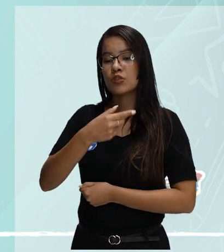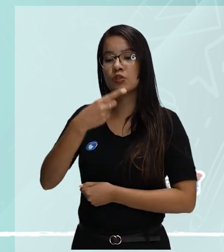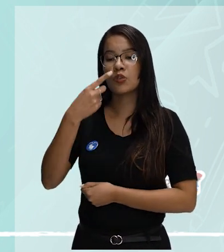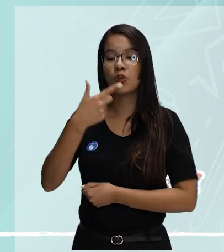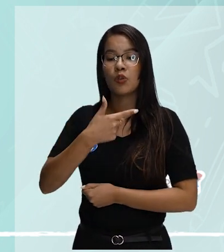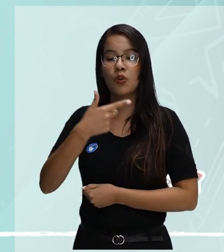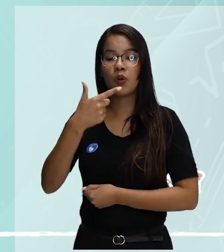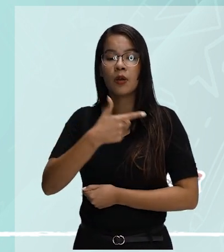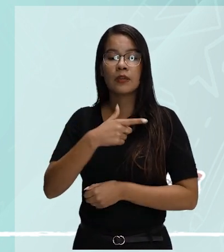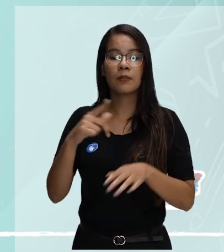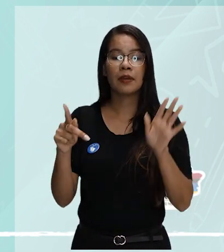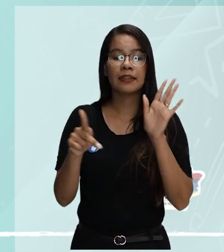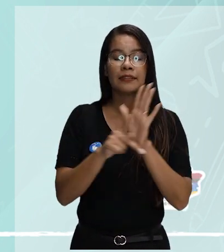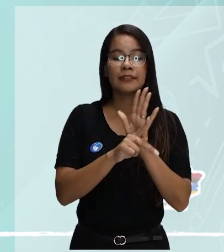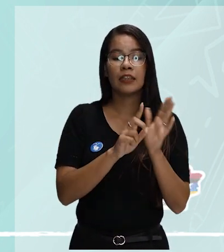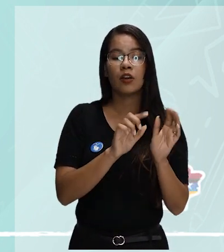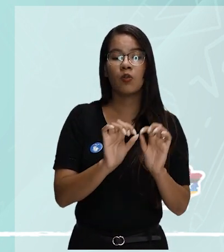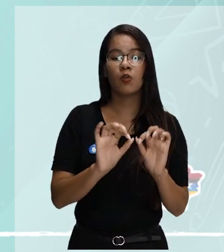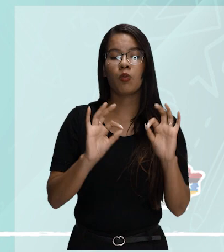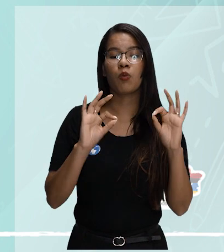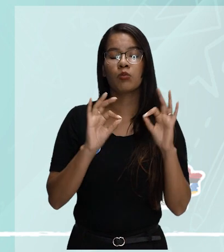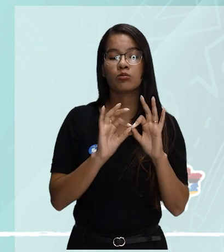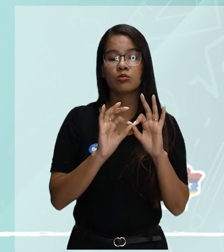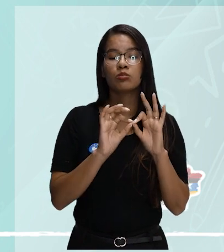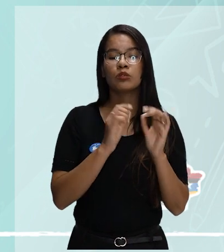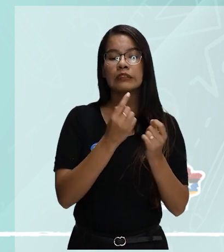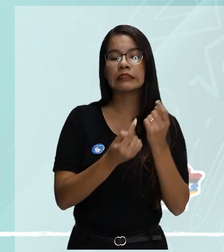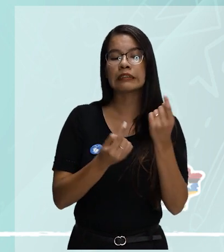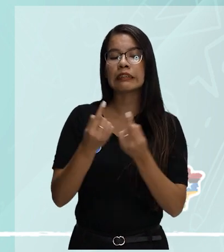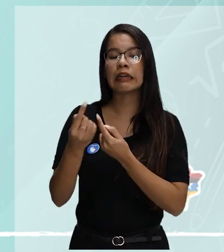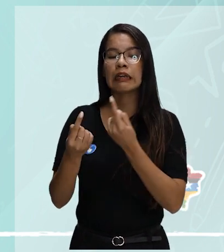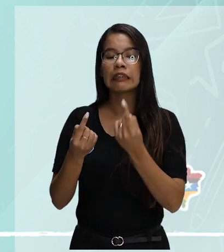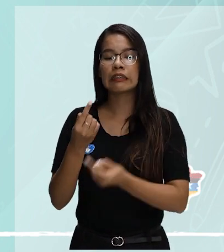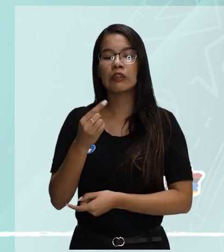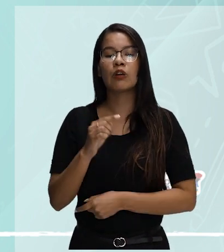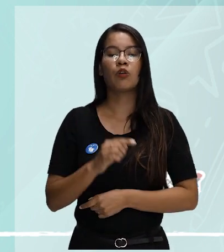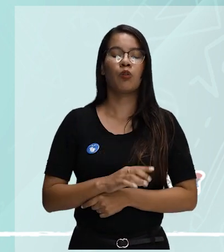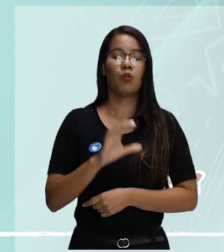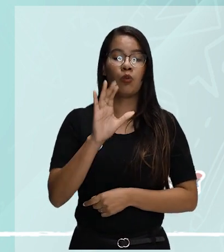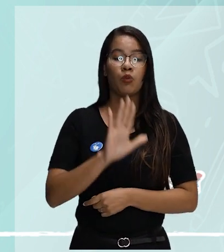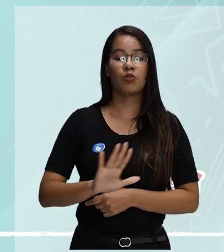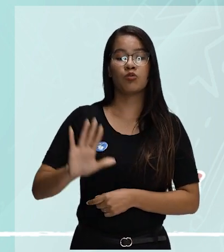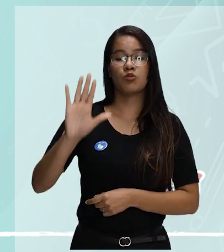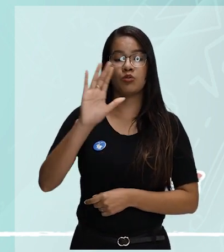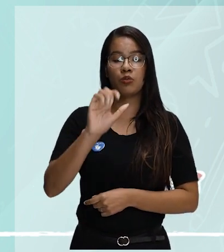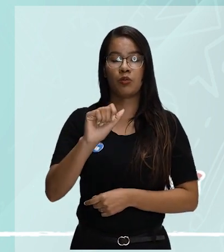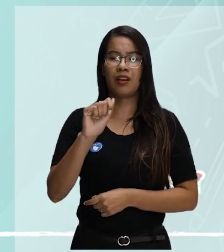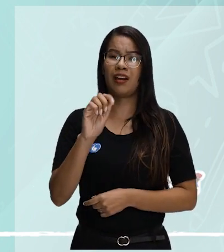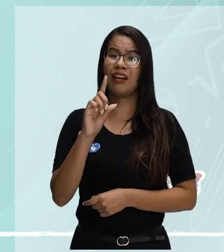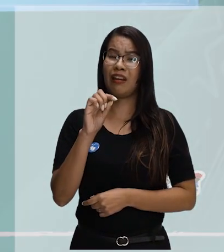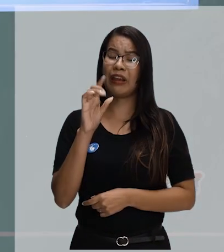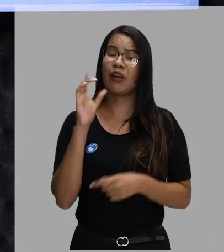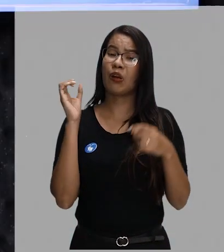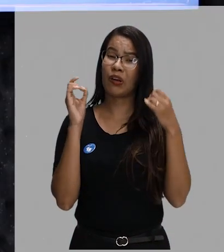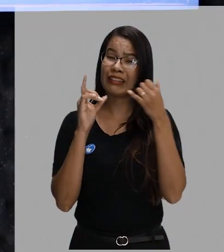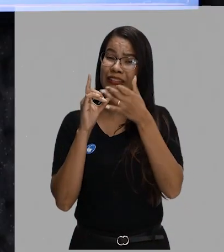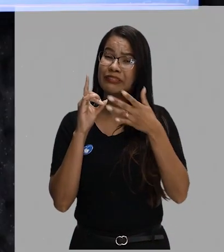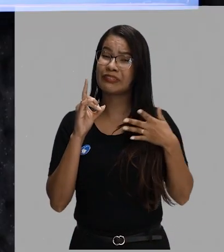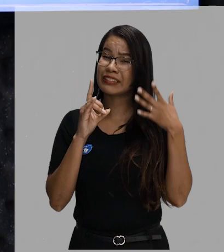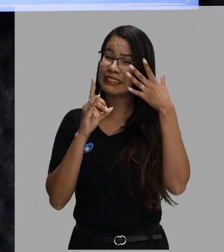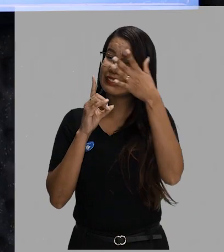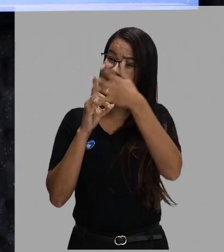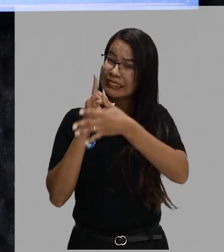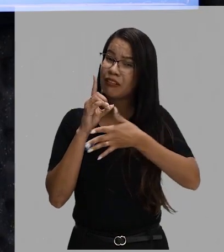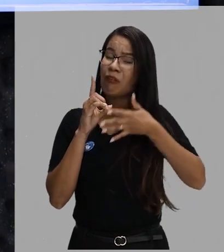do que x1, o f de x2 é maior do que o f de x1. Ah, pessoal, ficou confuso, a definição está muito complicada, está